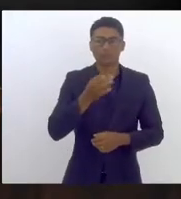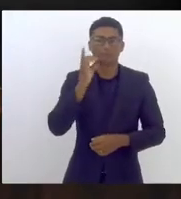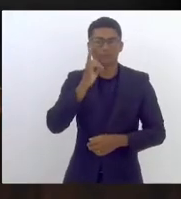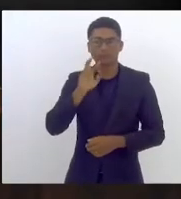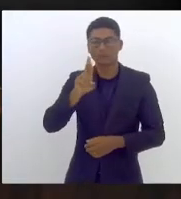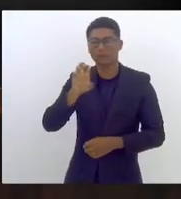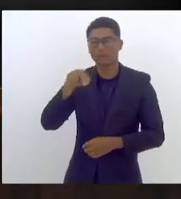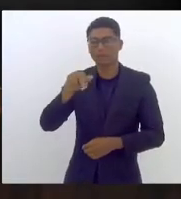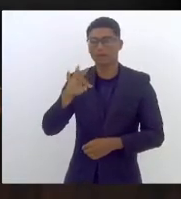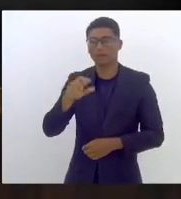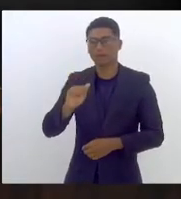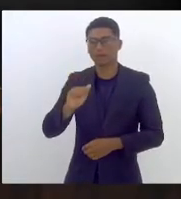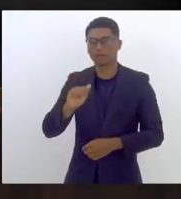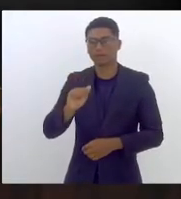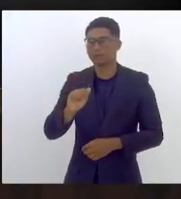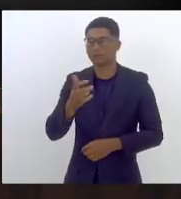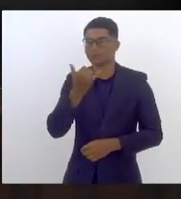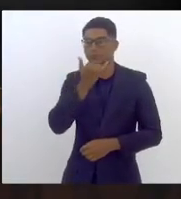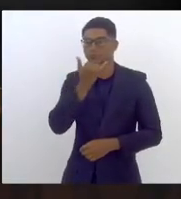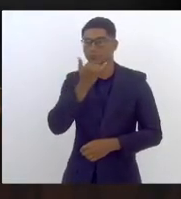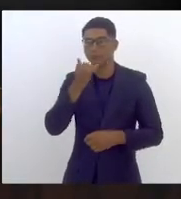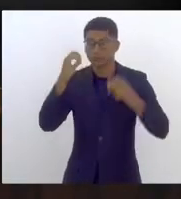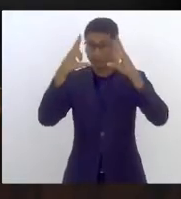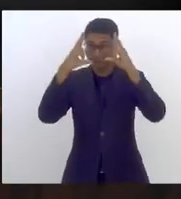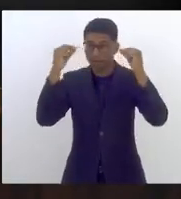perdão enfermeira Rejane